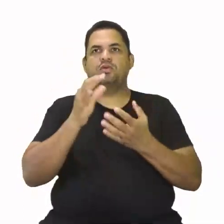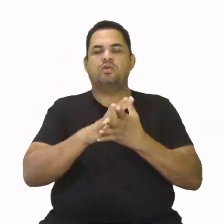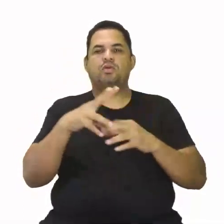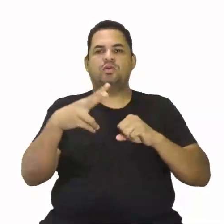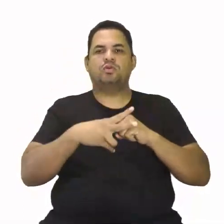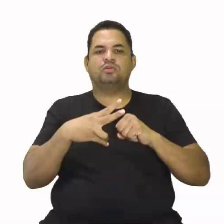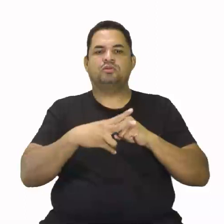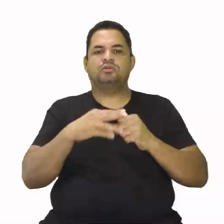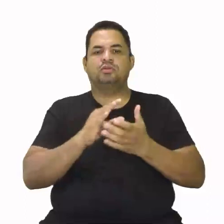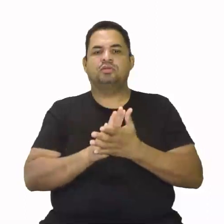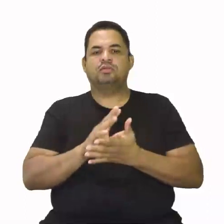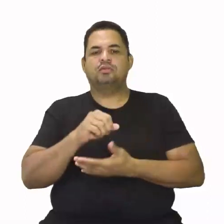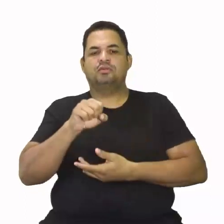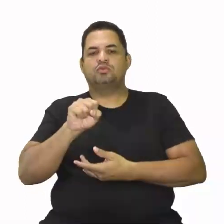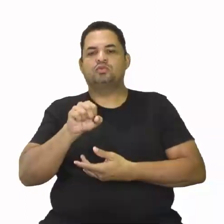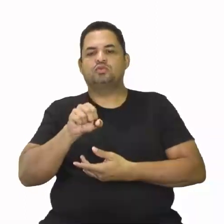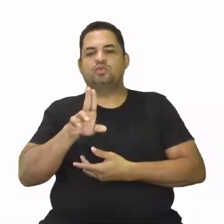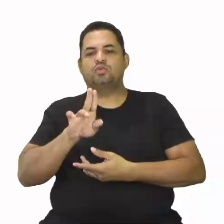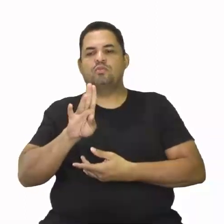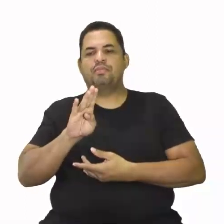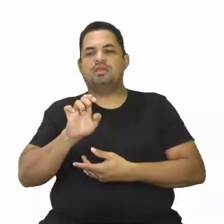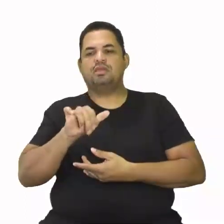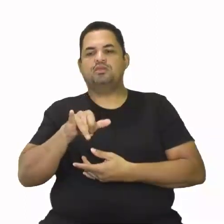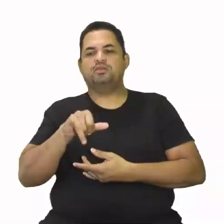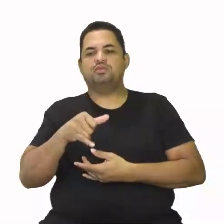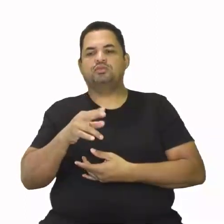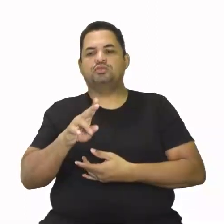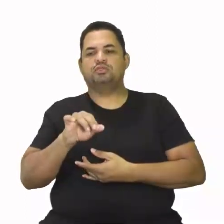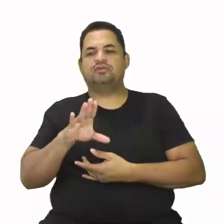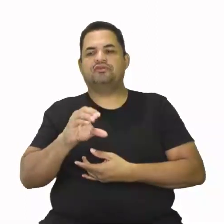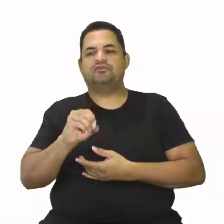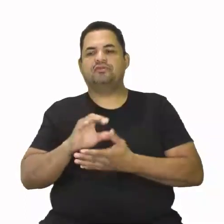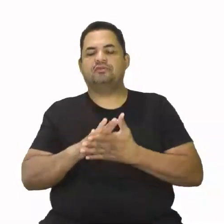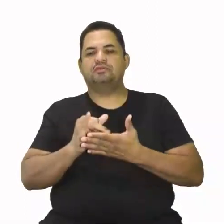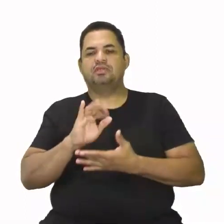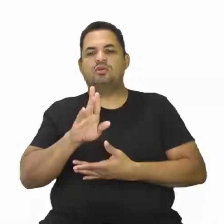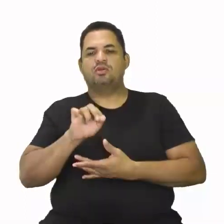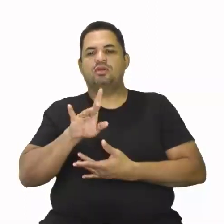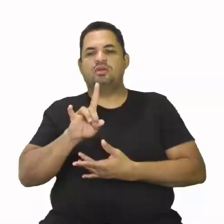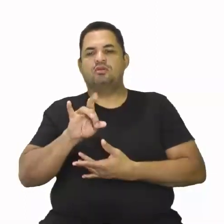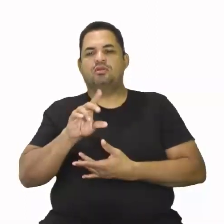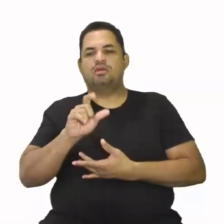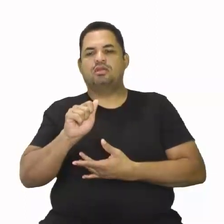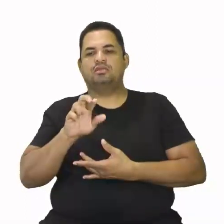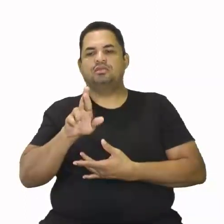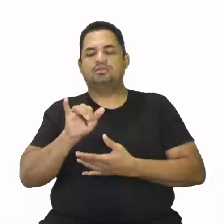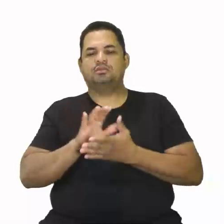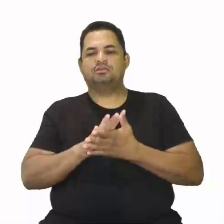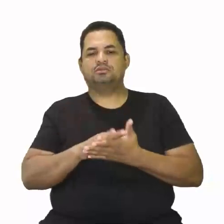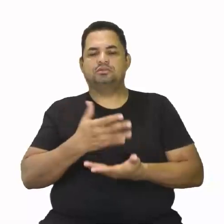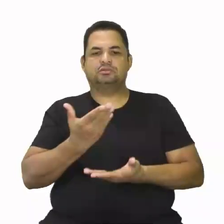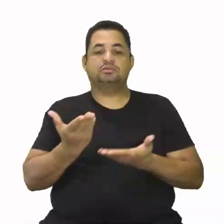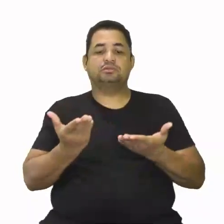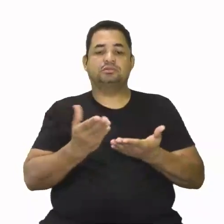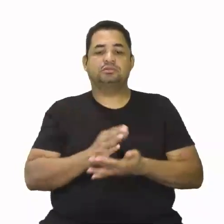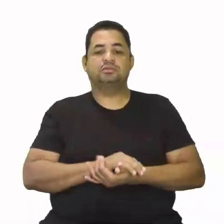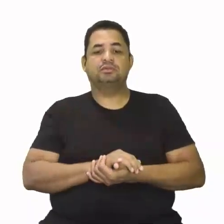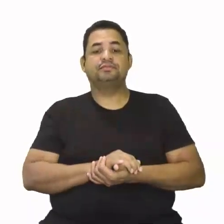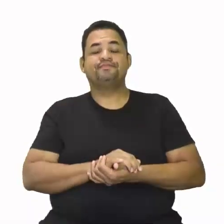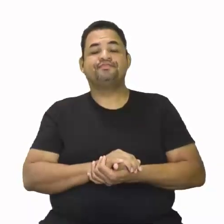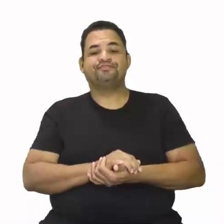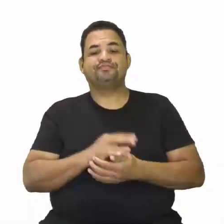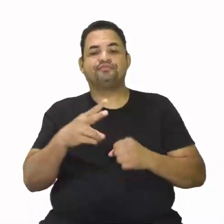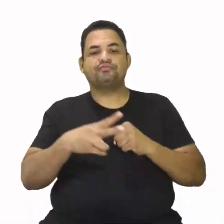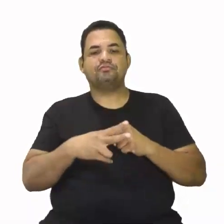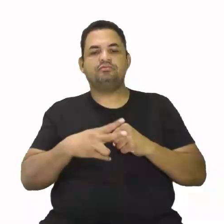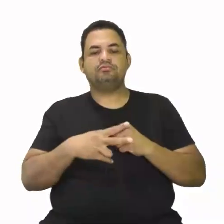modo subjuntivo que são irregulares ali nas suas conjugações. E um desses